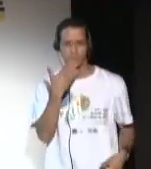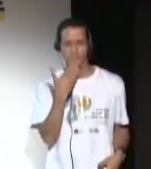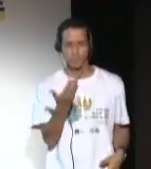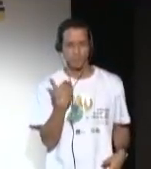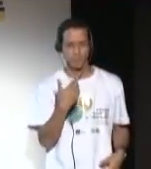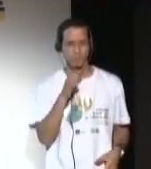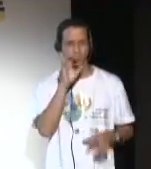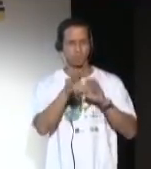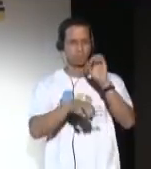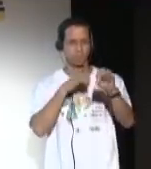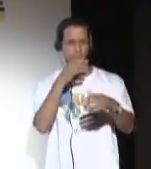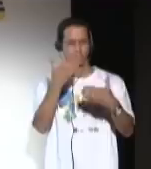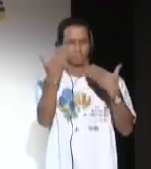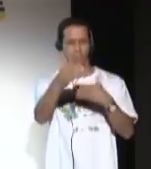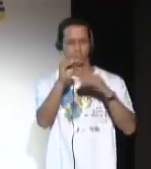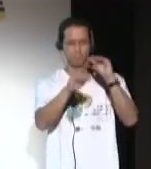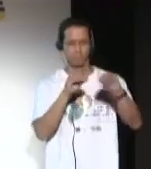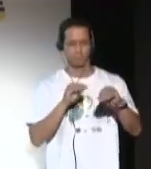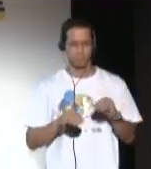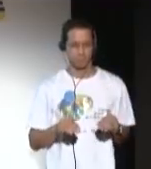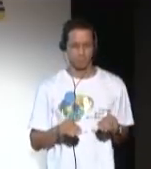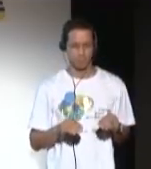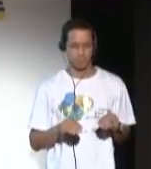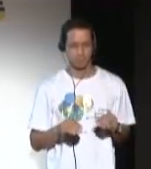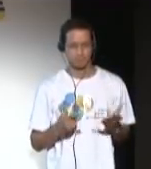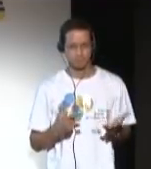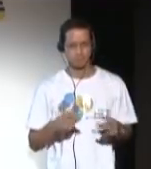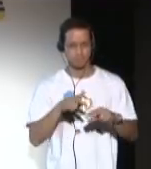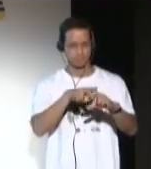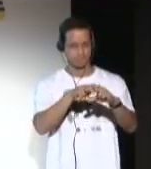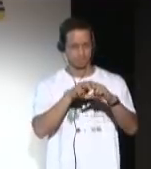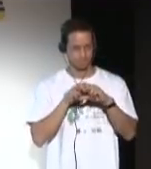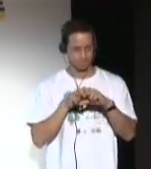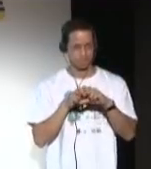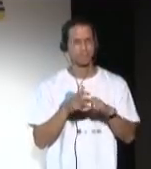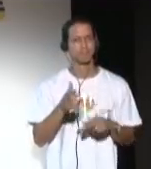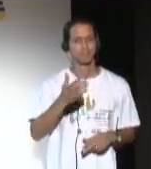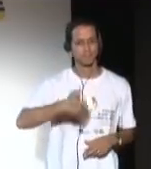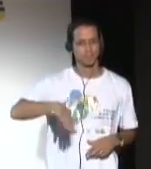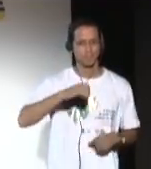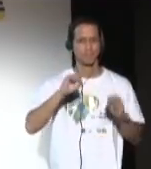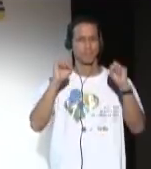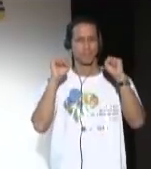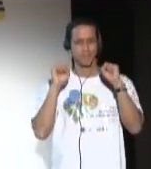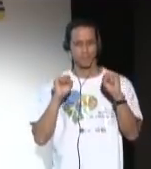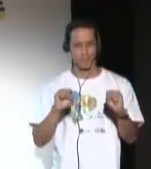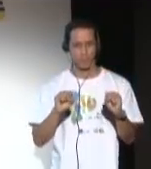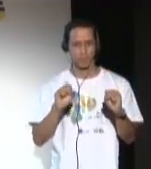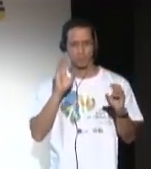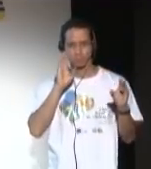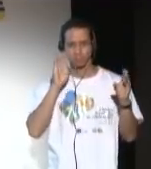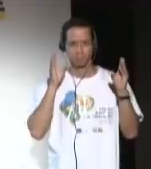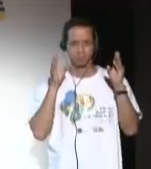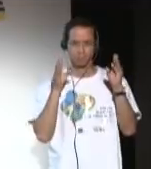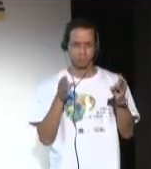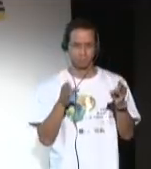eles regurgitarem. Então, por conta disso, a gente realmente pode mirar